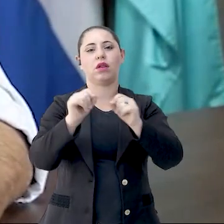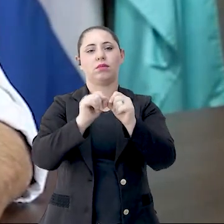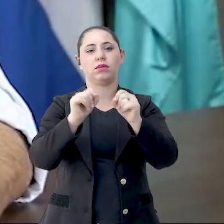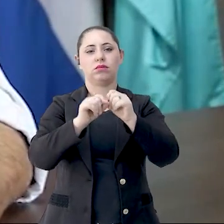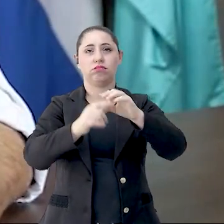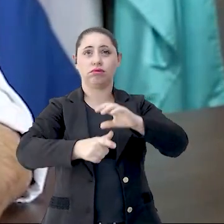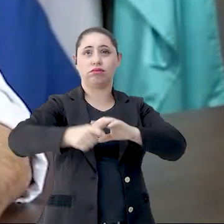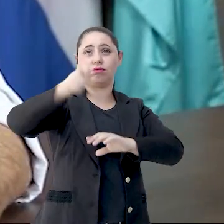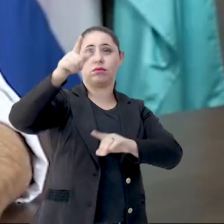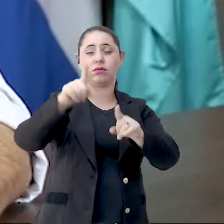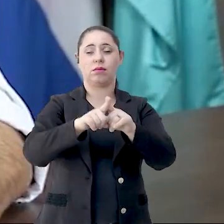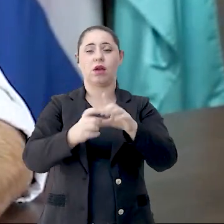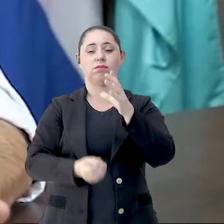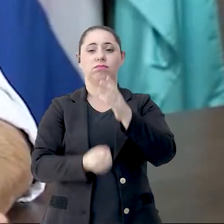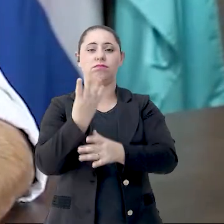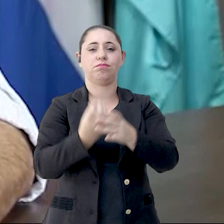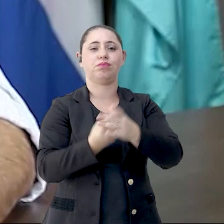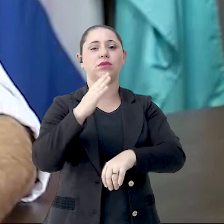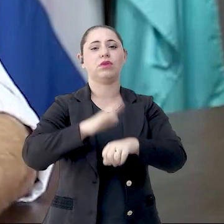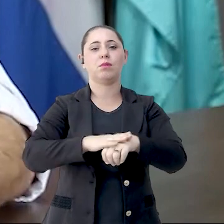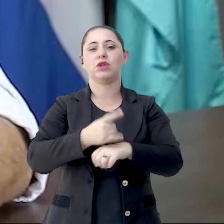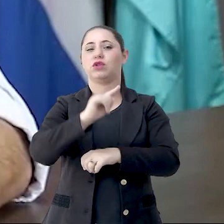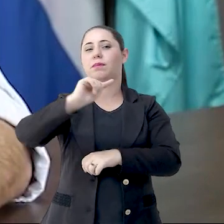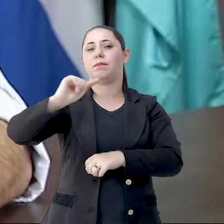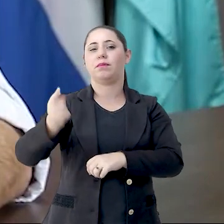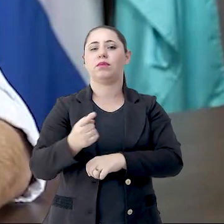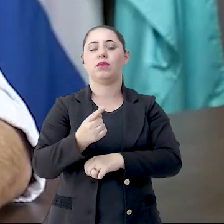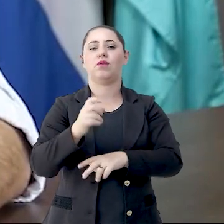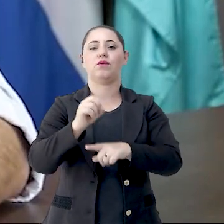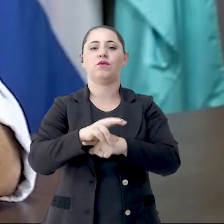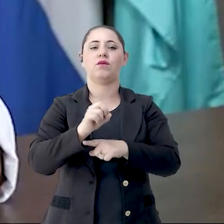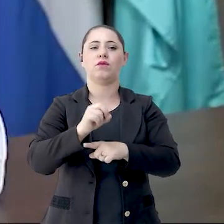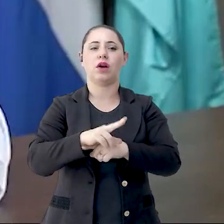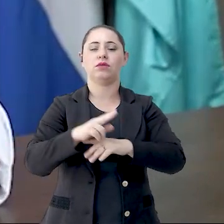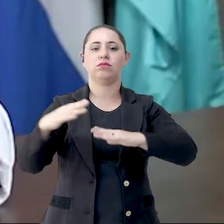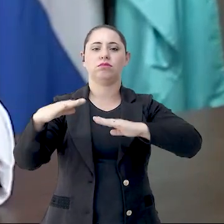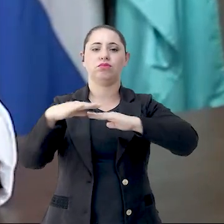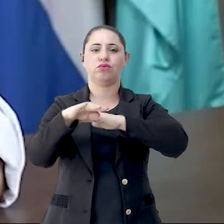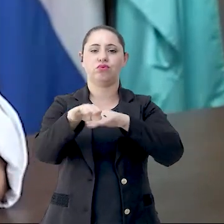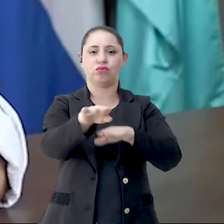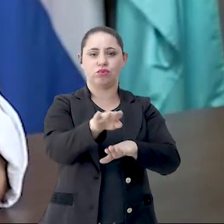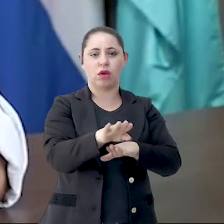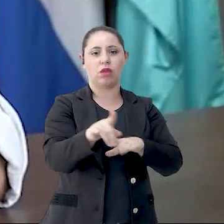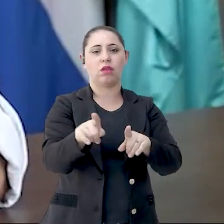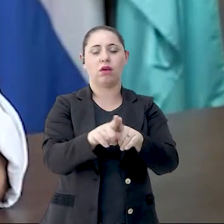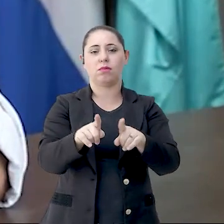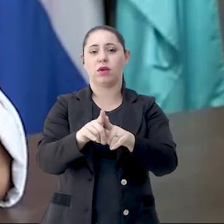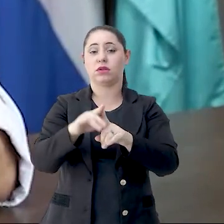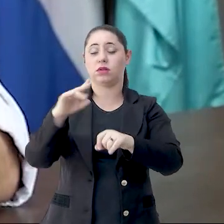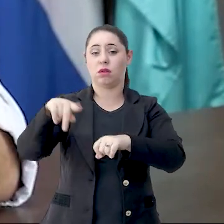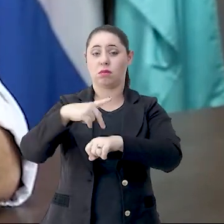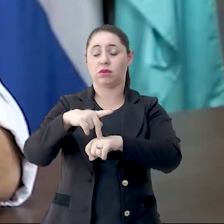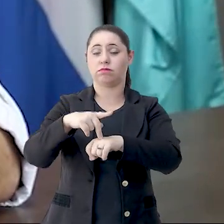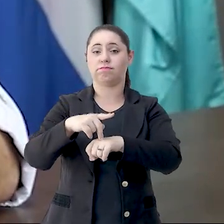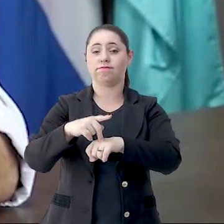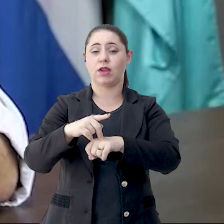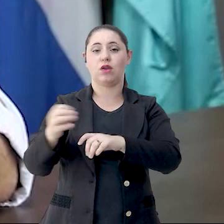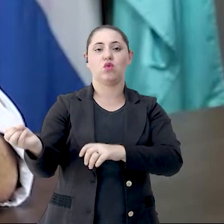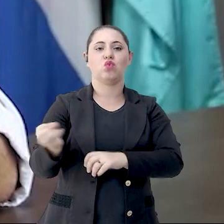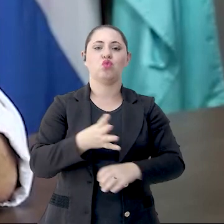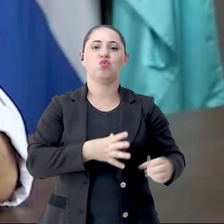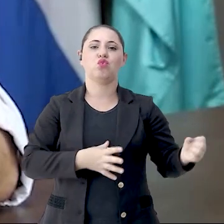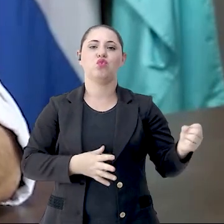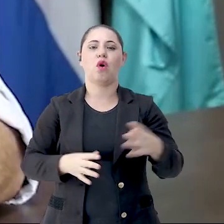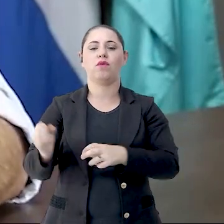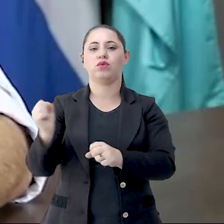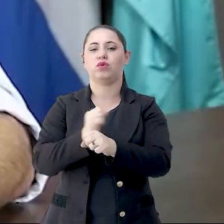criando mais de 1.000 vagas de estacionamento na linha internacional. Será um projeto inovador. Nós vamos construir um parque